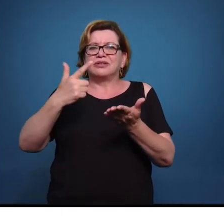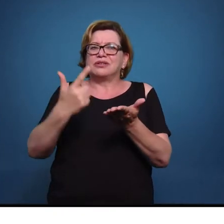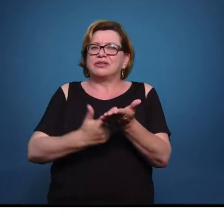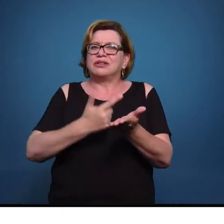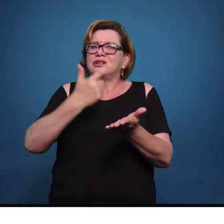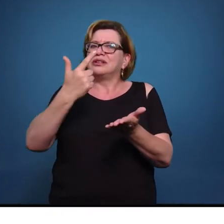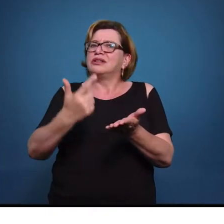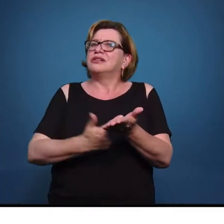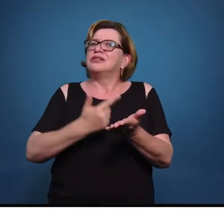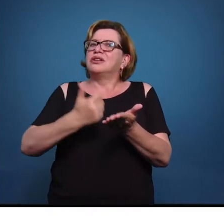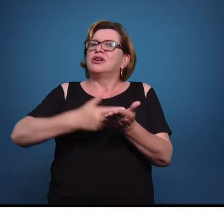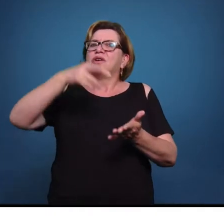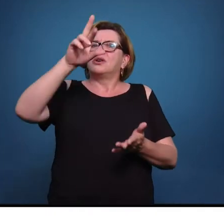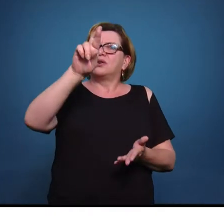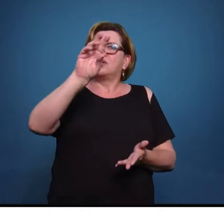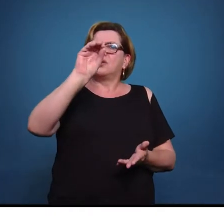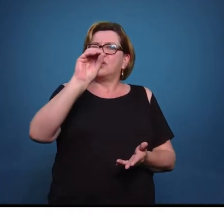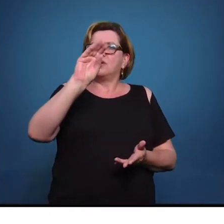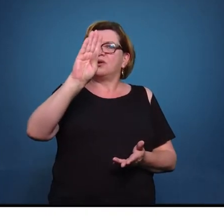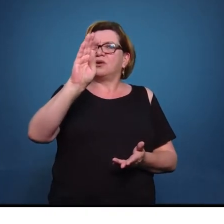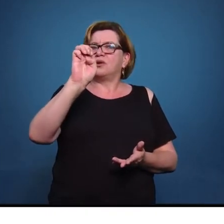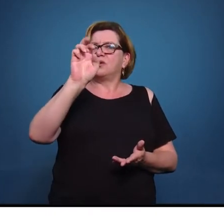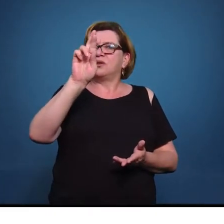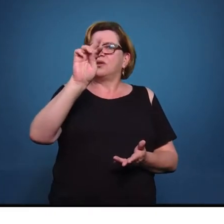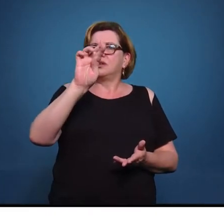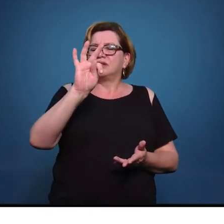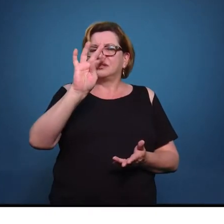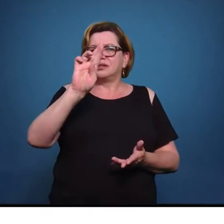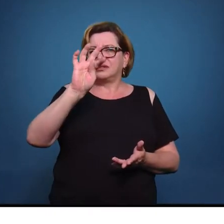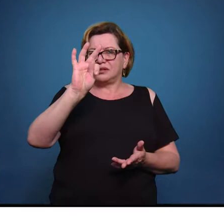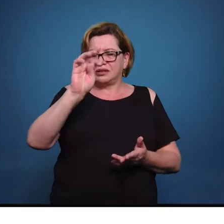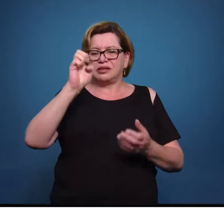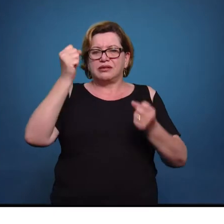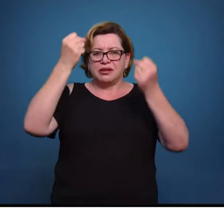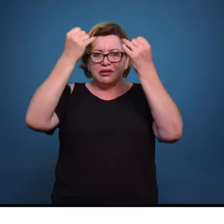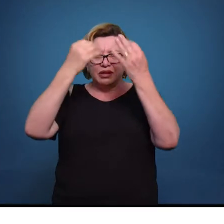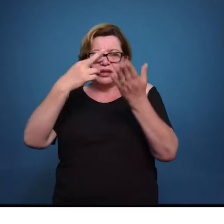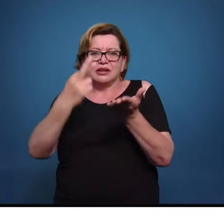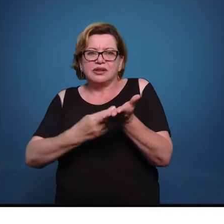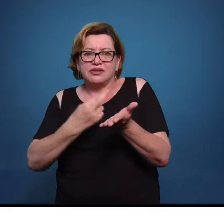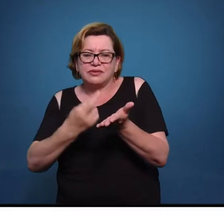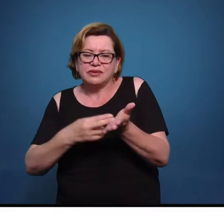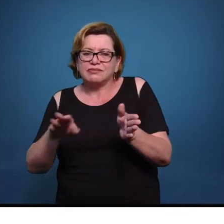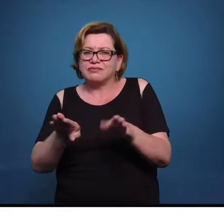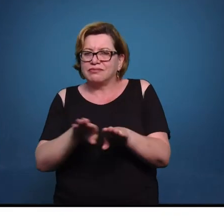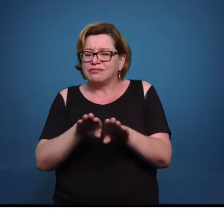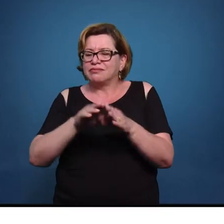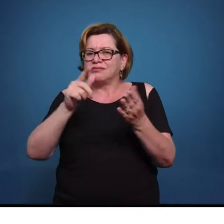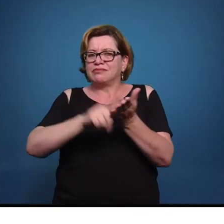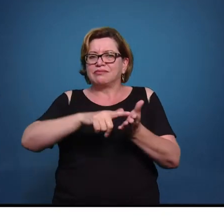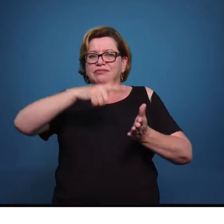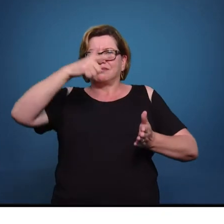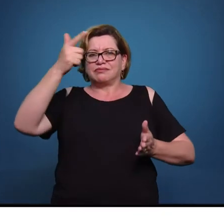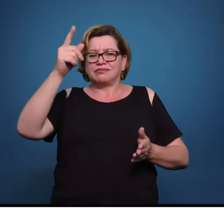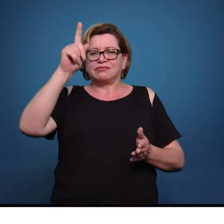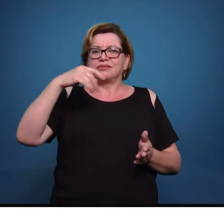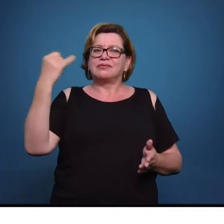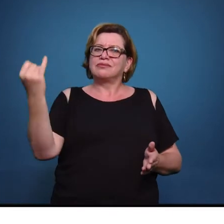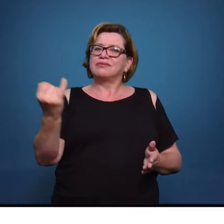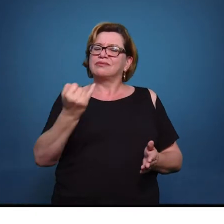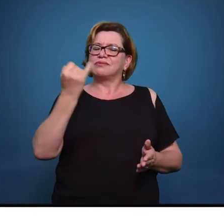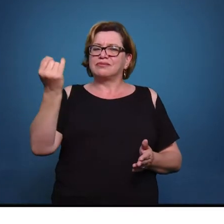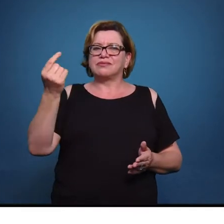Robert Darton nos ensina que os jornais e revistas são importantes para compreendermos a circulação das ideias em determinada época e em